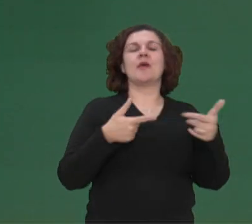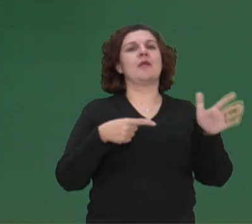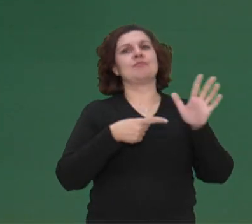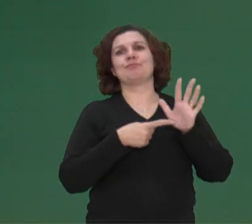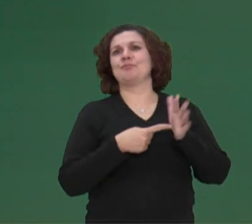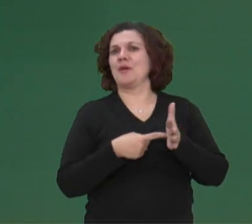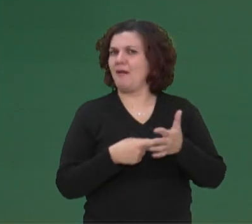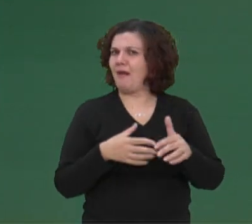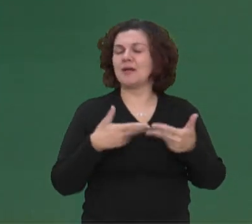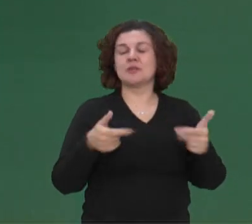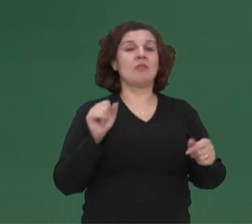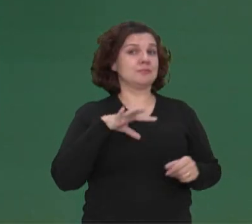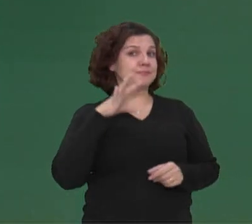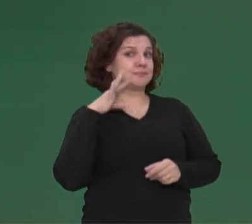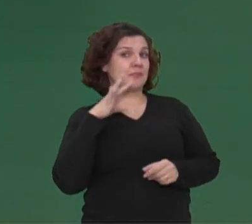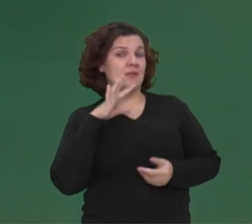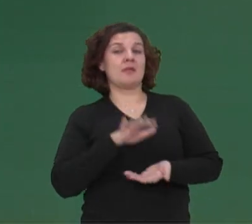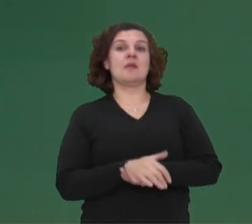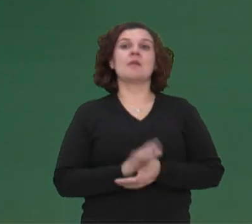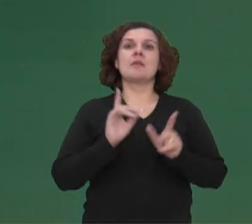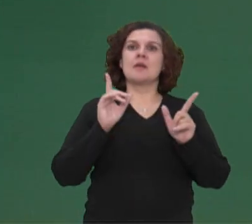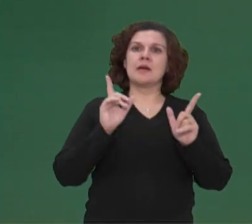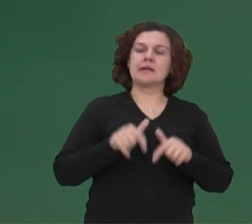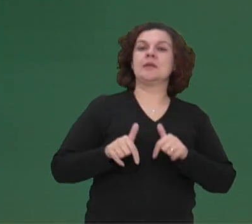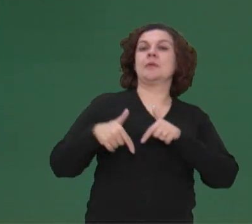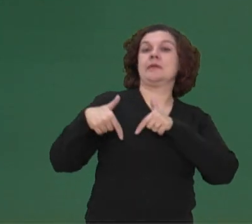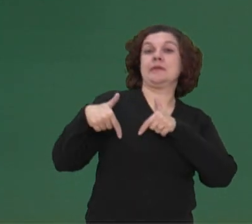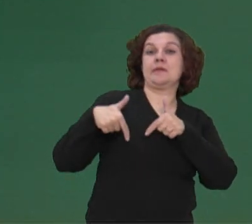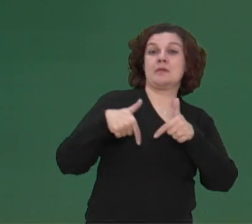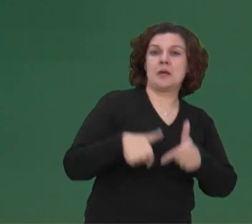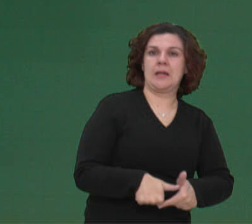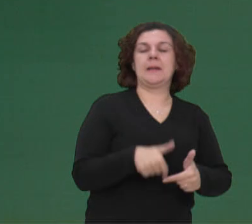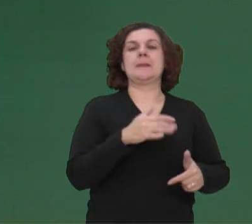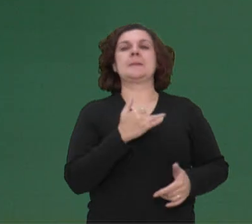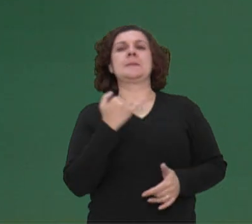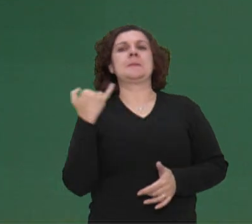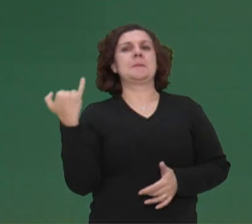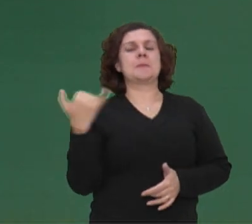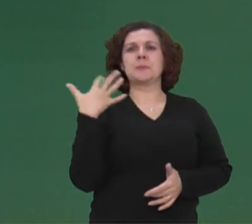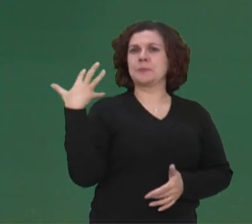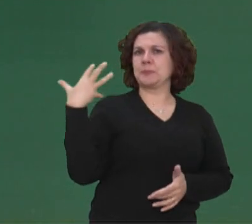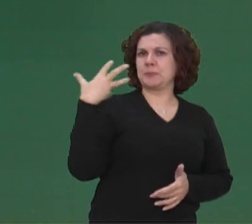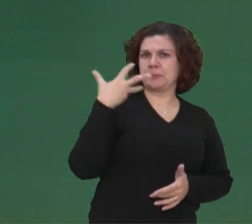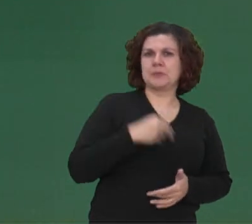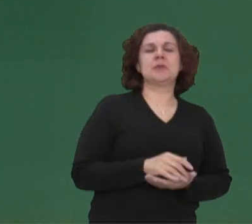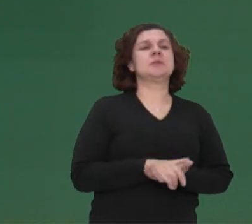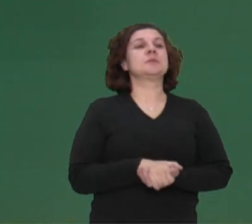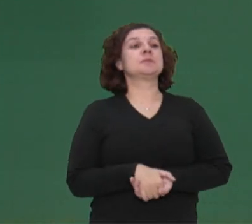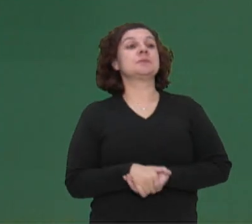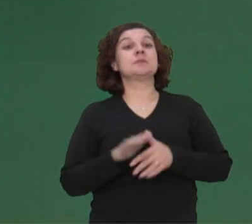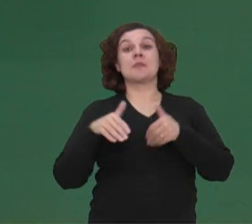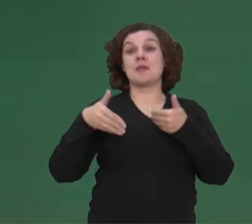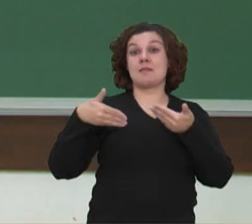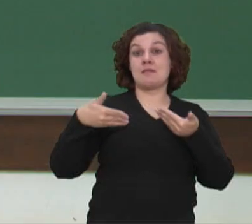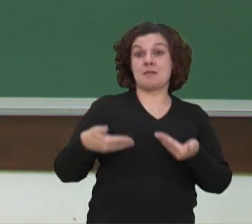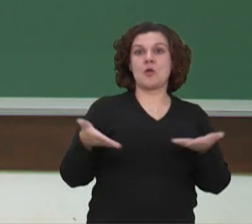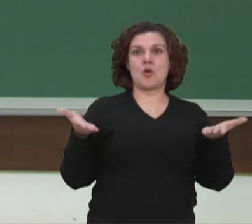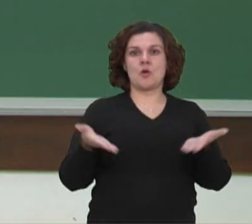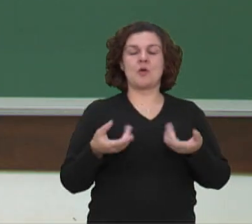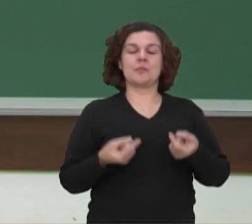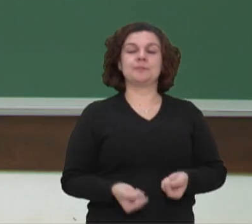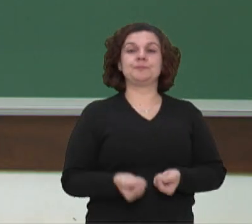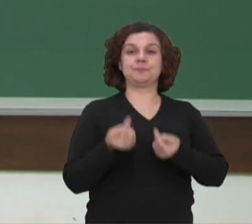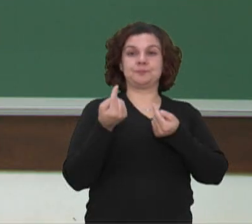máquinas e equipamentos. Olha que bacana, né? Então são trabalhos belíssimos que são feitos. Ora, neste sentido, veja lá